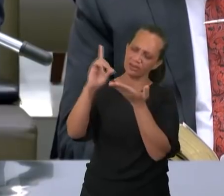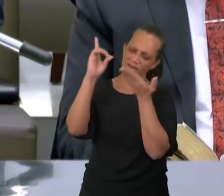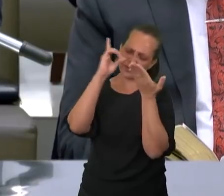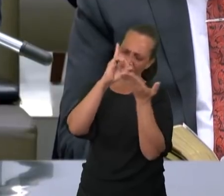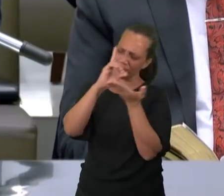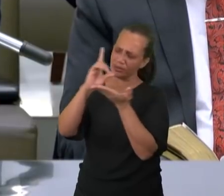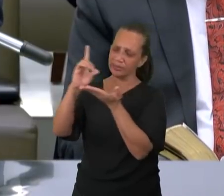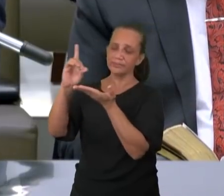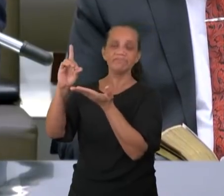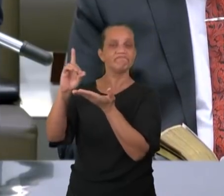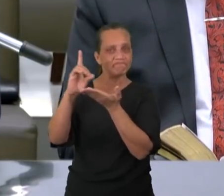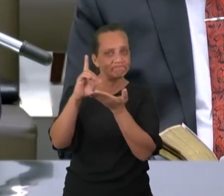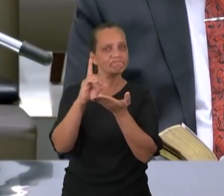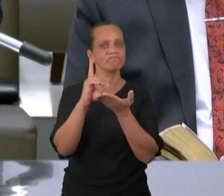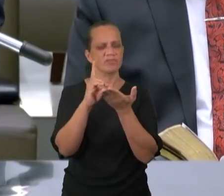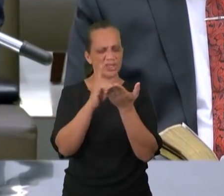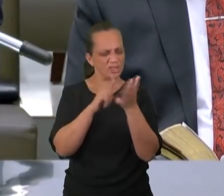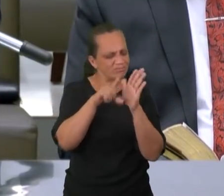E fizeram um plano.